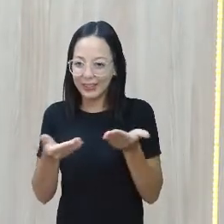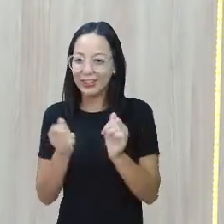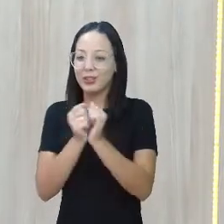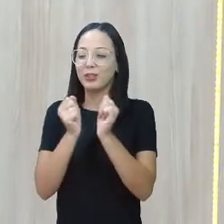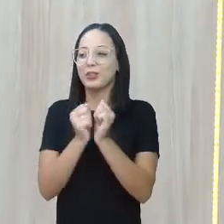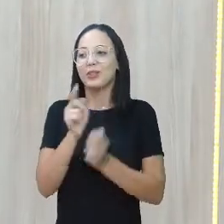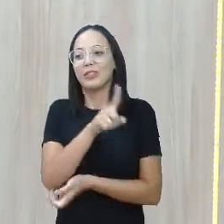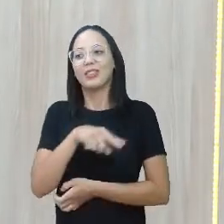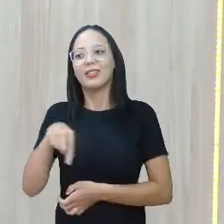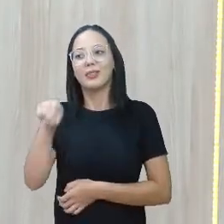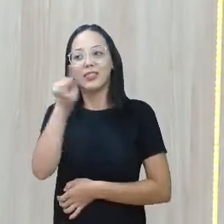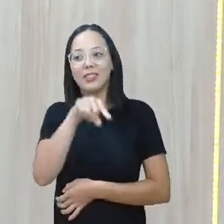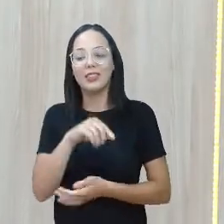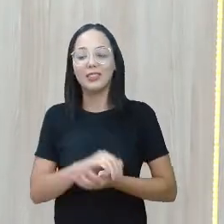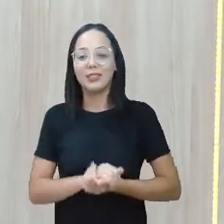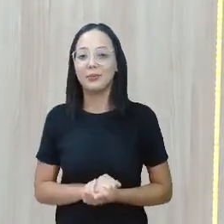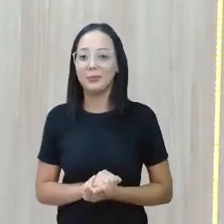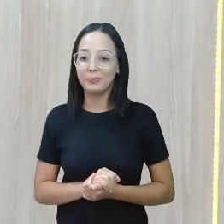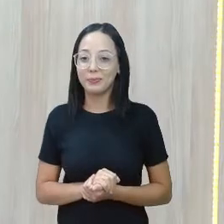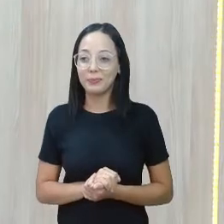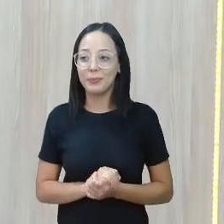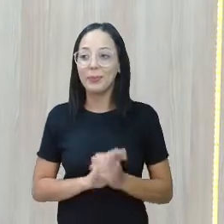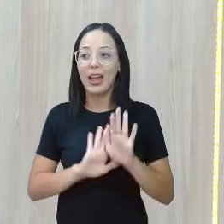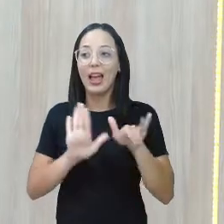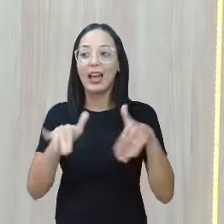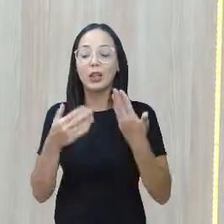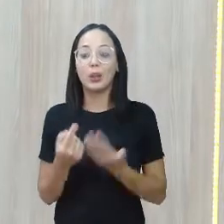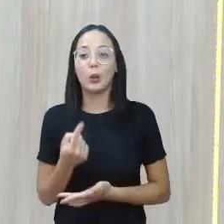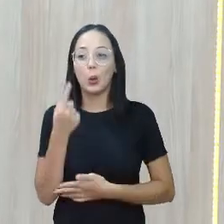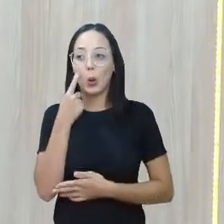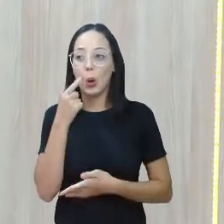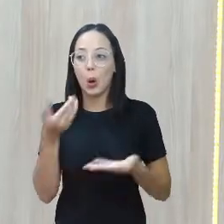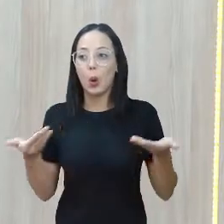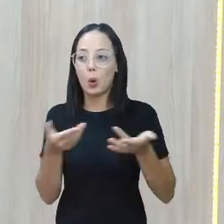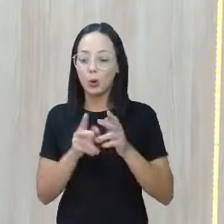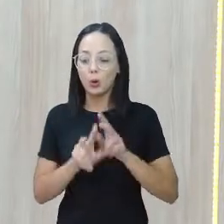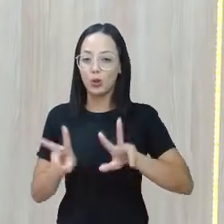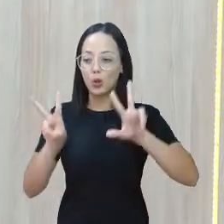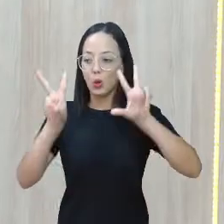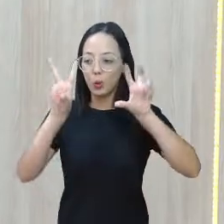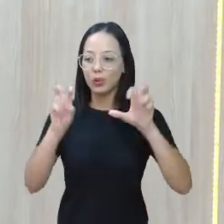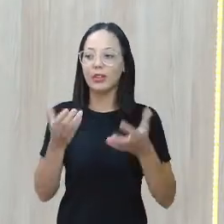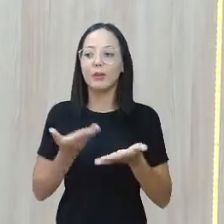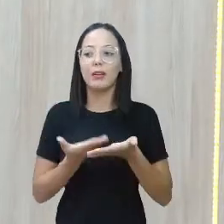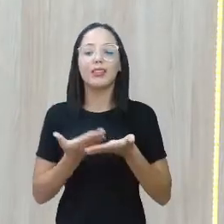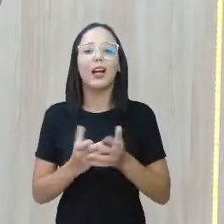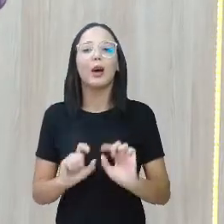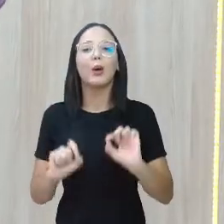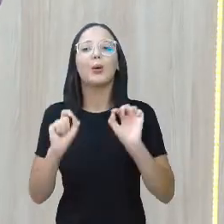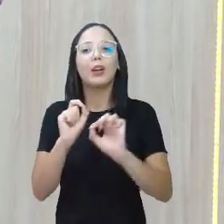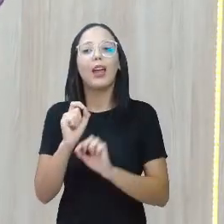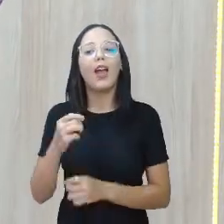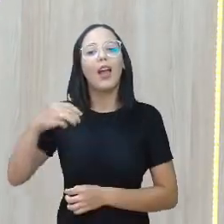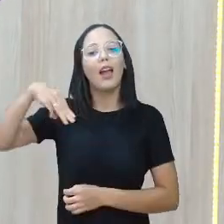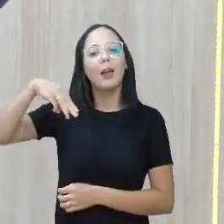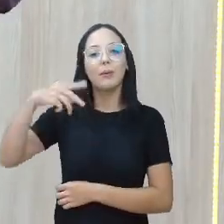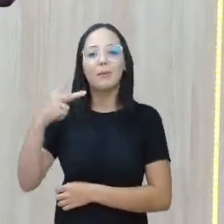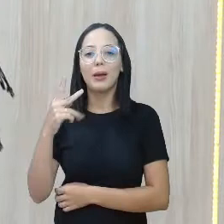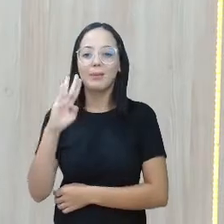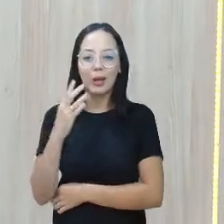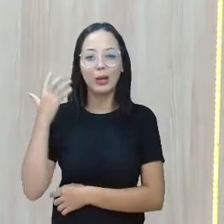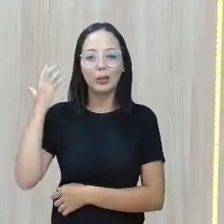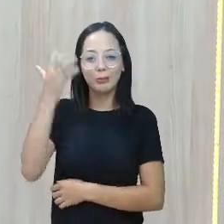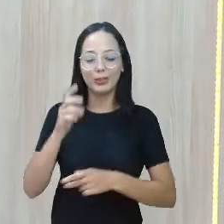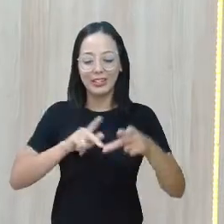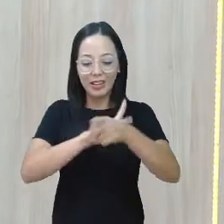com vocês. Então, olha aqui hoje o tema da nossa aula, música popular